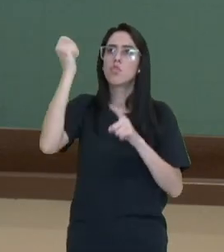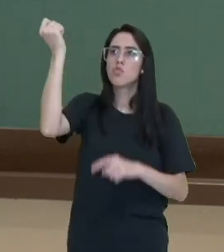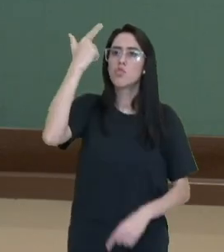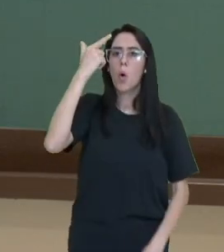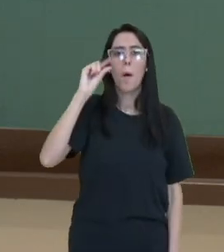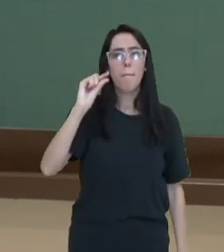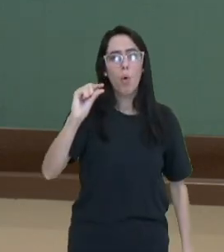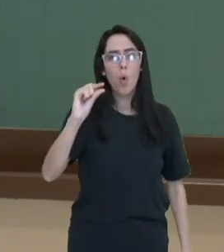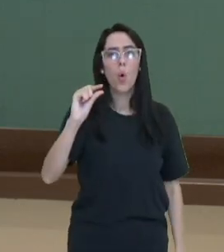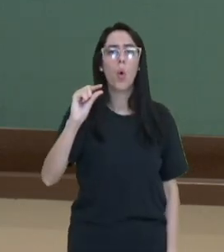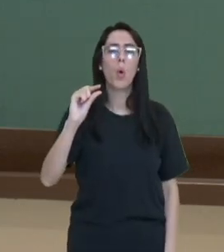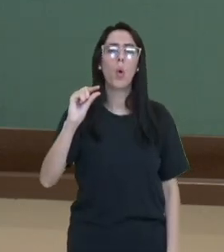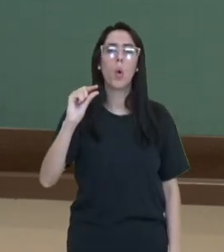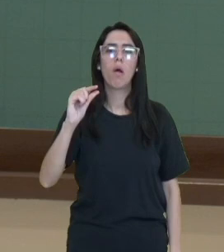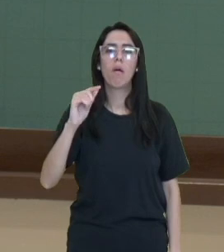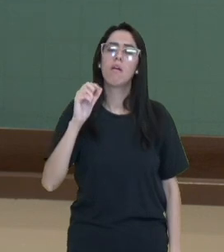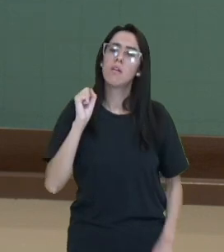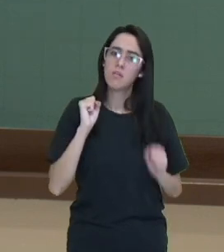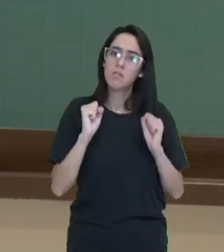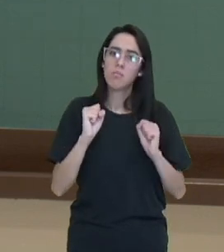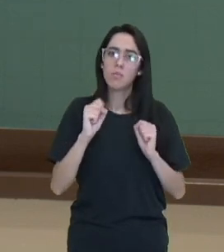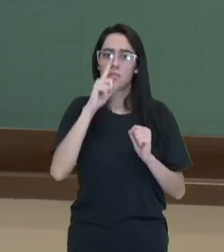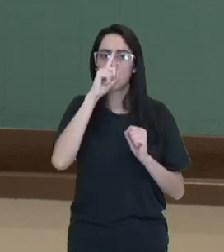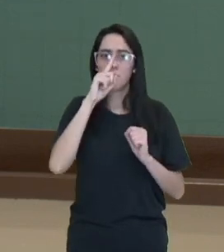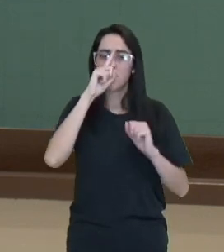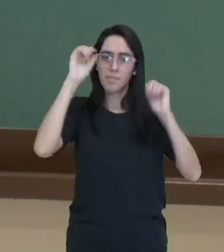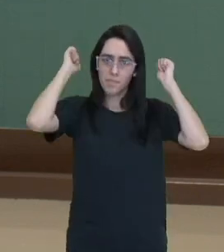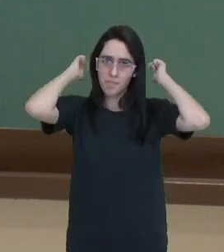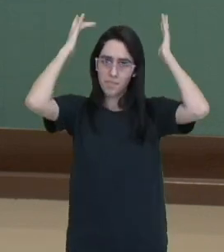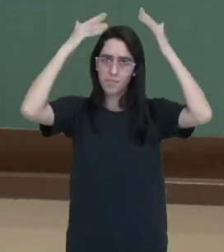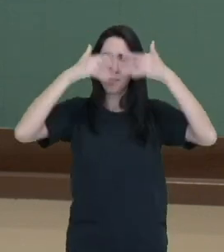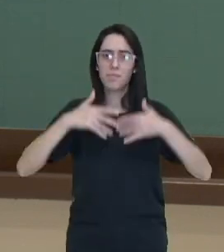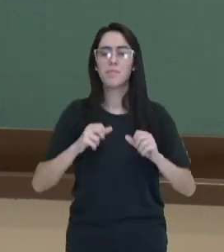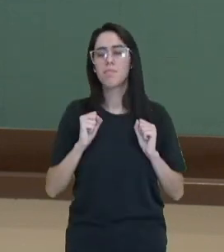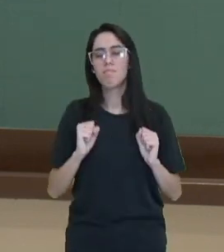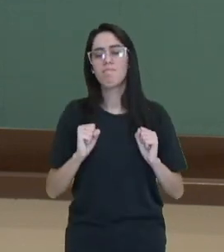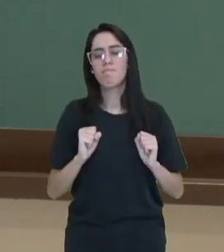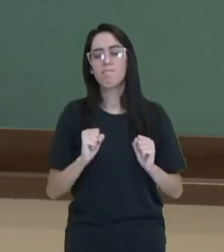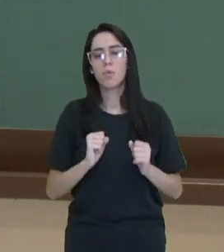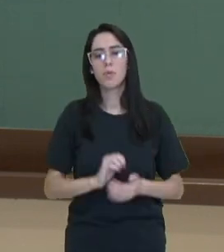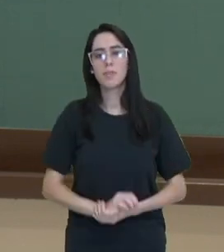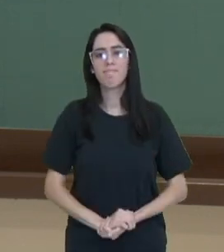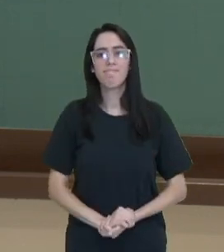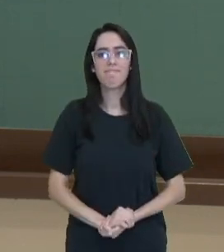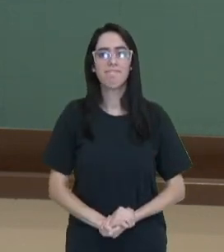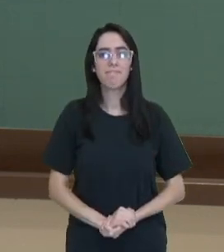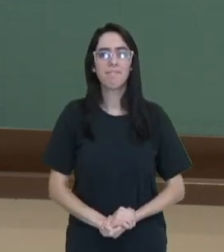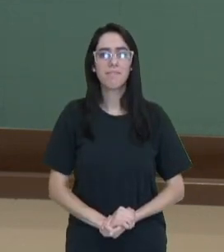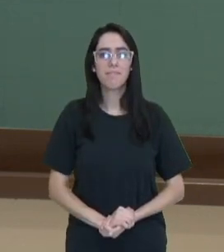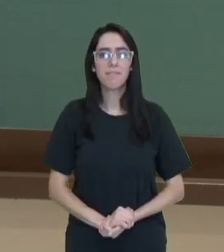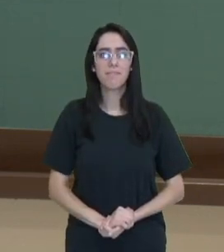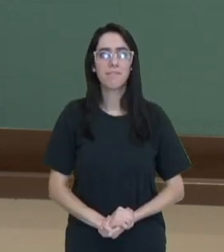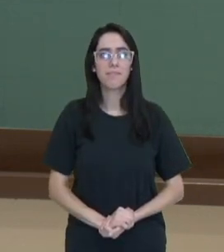sol, também podem ser fatores que possam gerar essa doença, né, esclerose